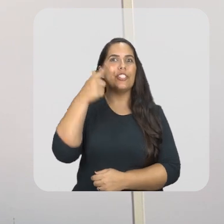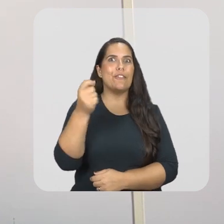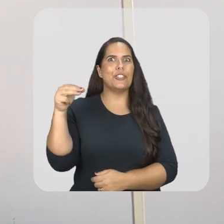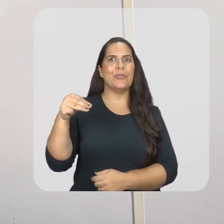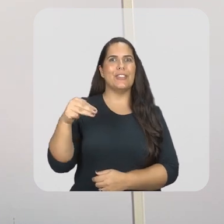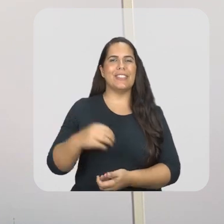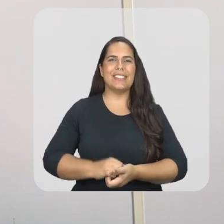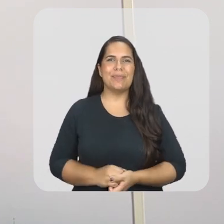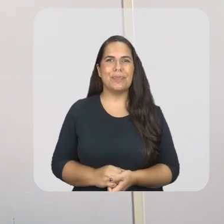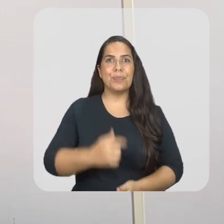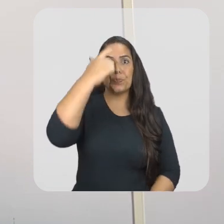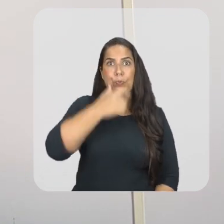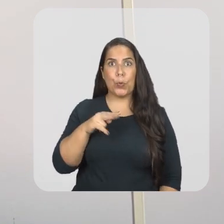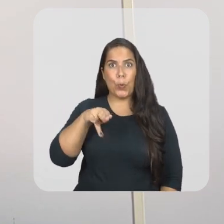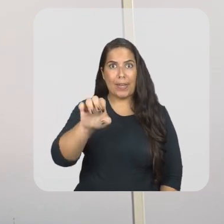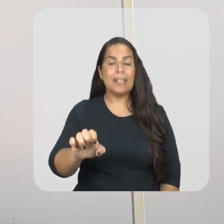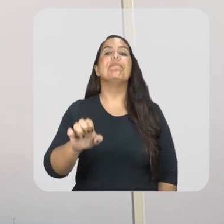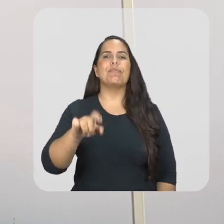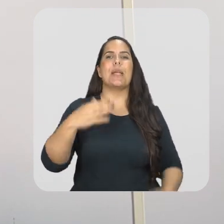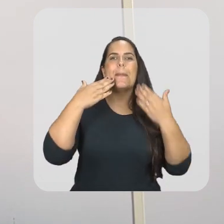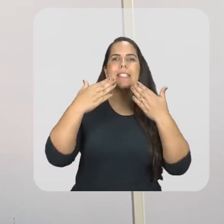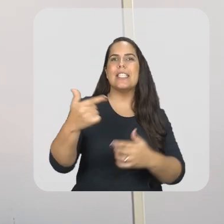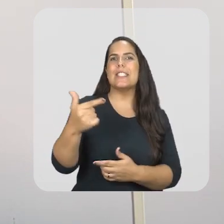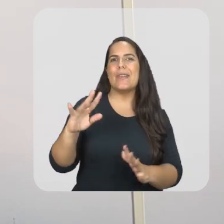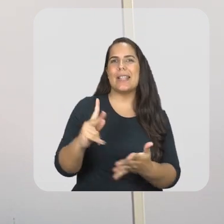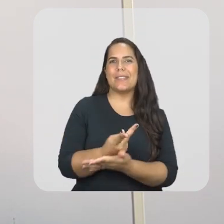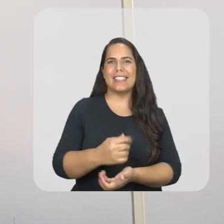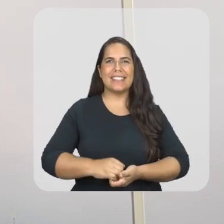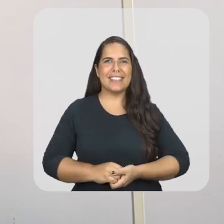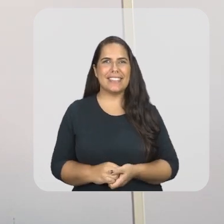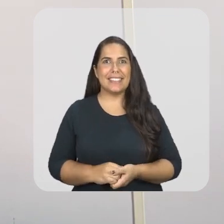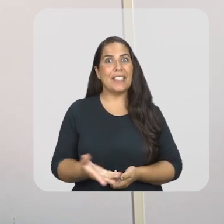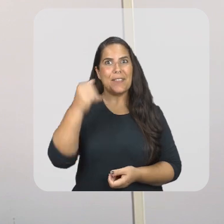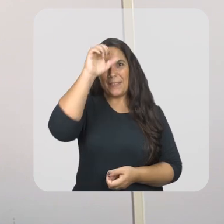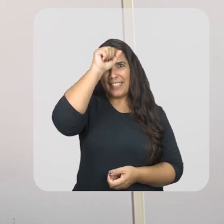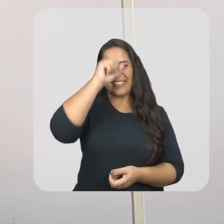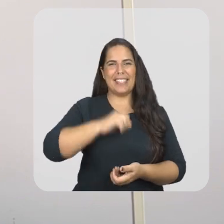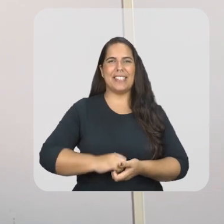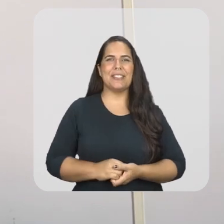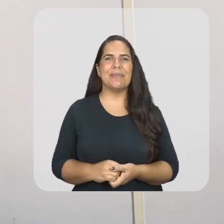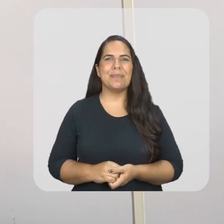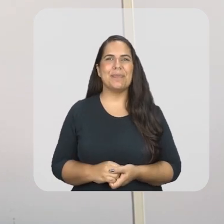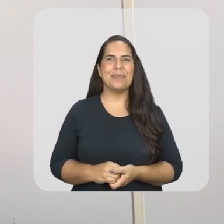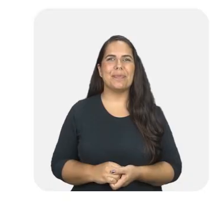em 20 minutos. Eu sou Anne Nascimento, apresentadora da segunda temporada. Vem aprender com a